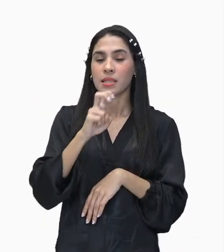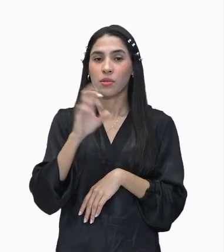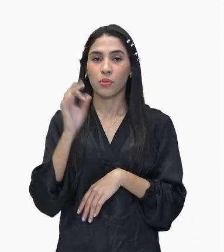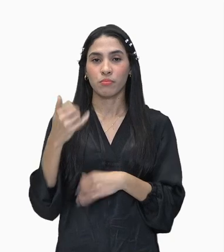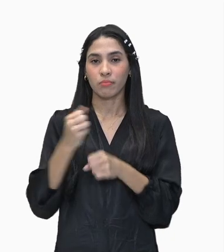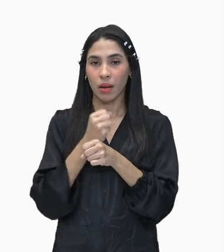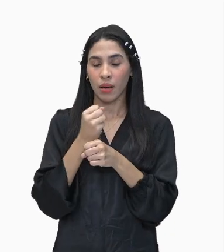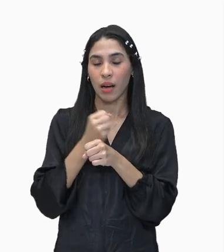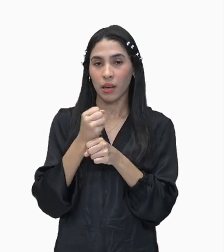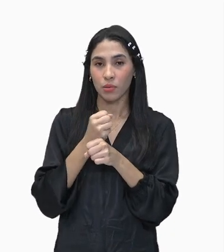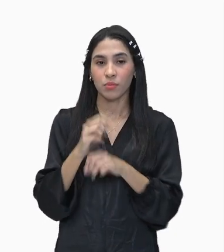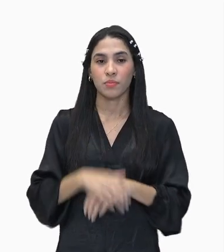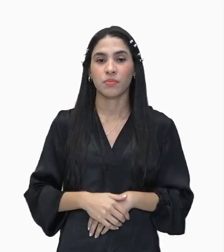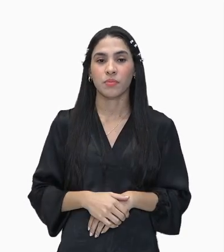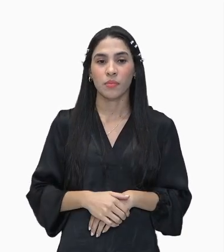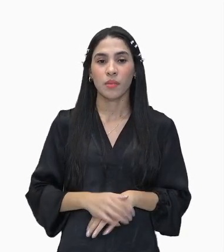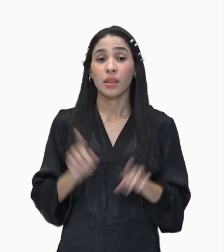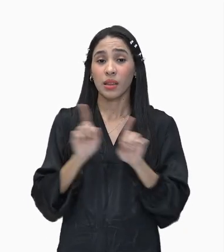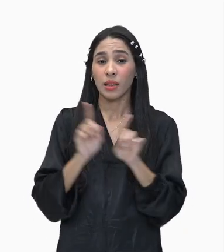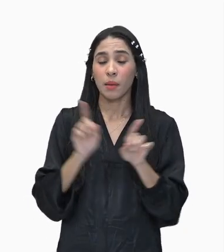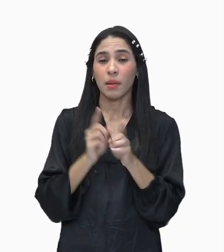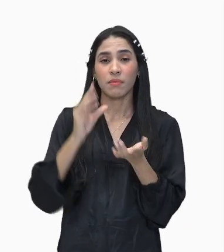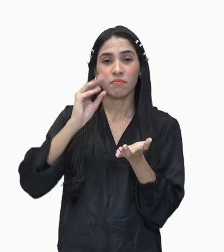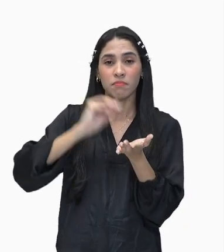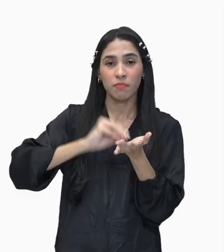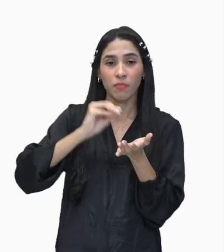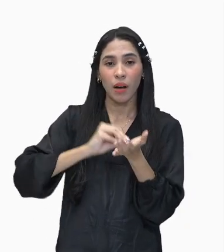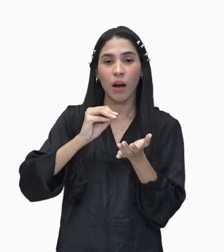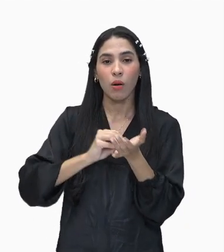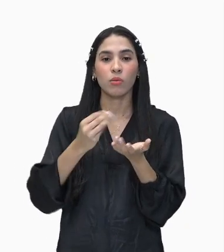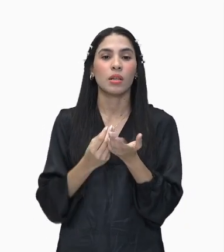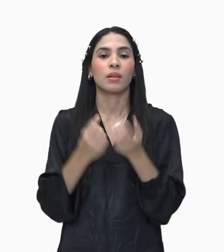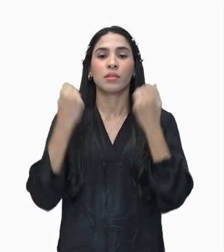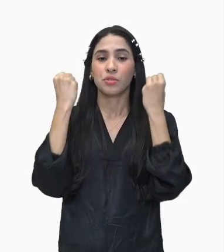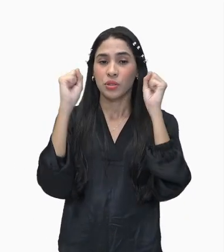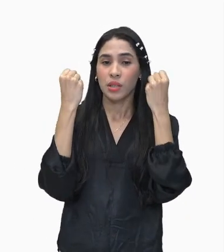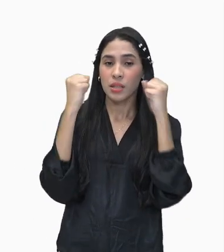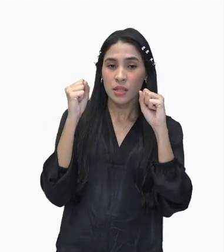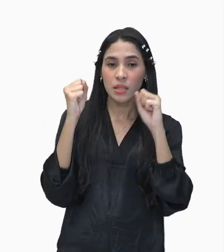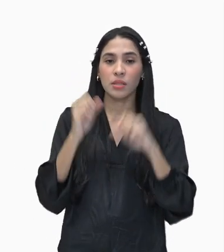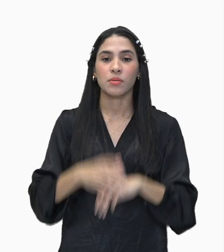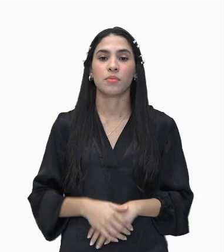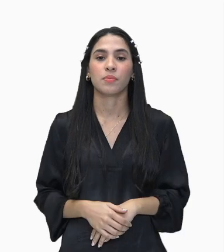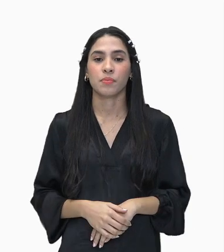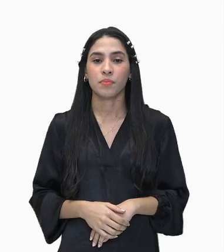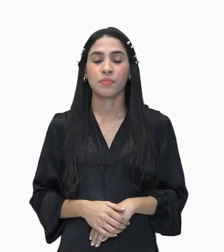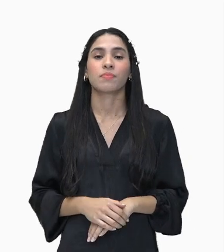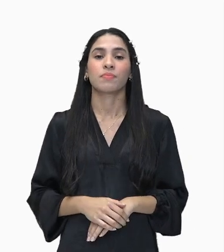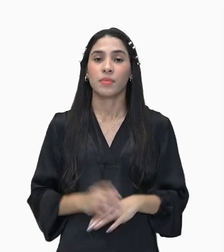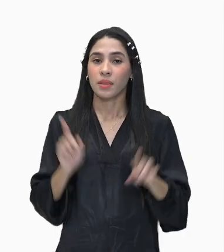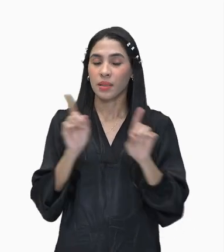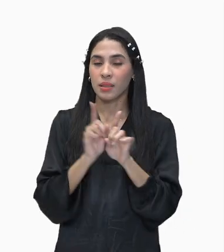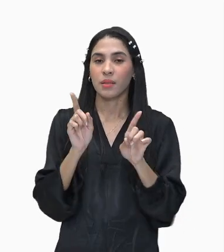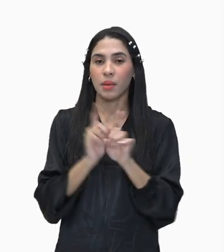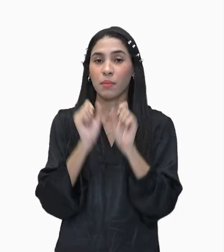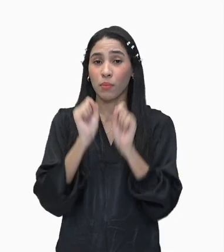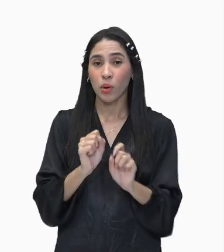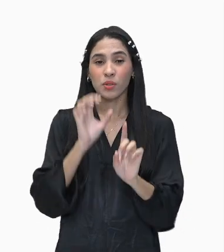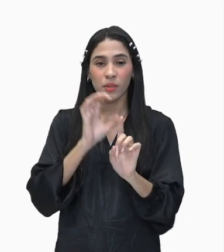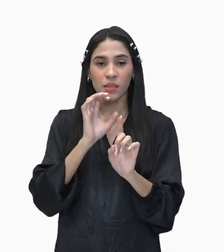anos, uma dieta inadequada, falta de exercício físico, olha aí a falta de exercício físico contribuindo para essa